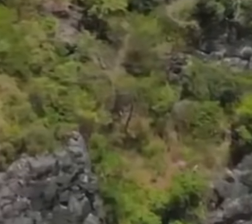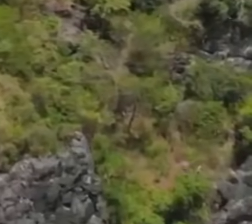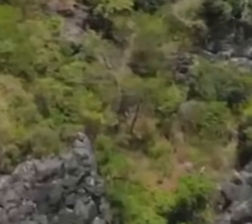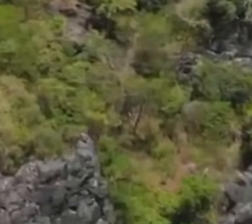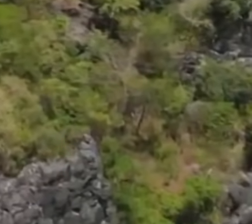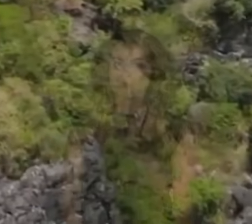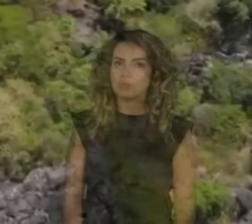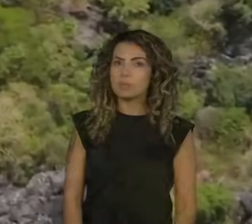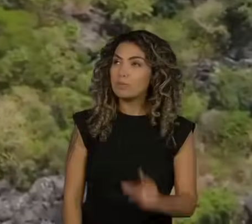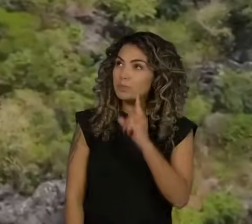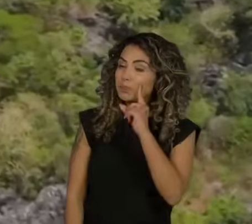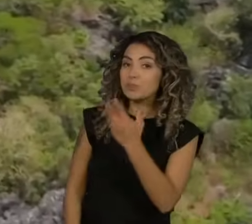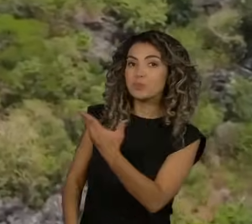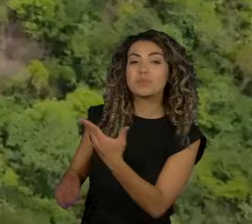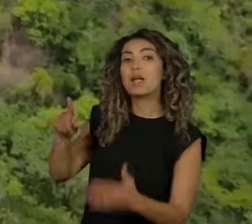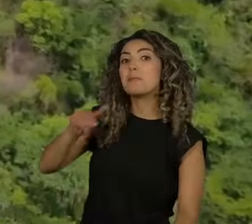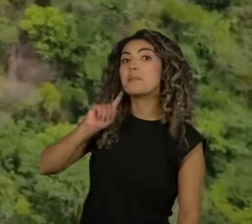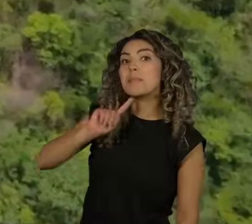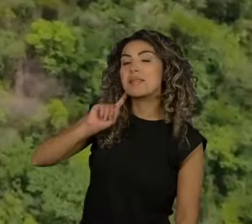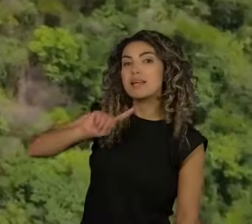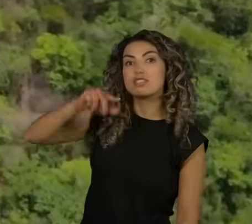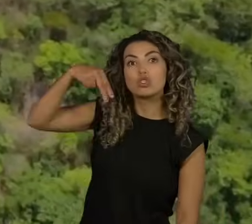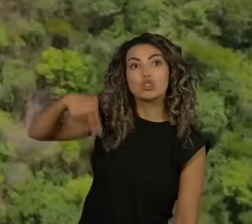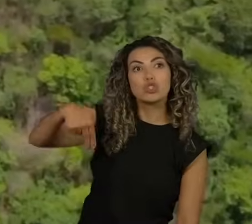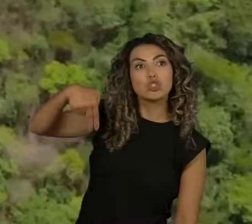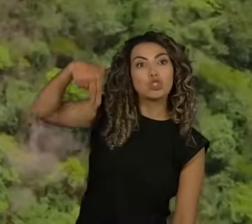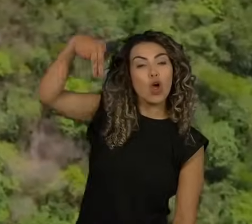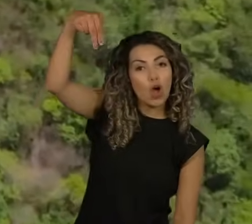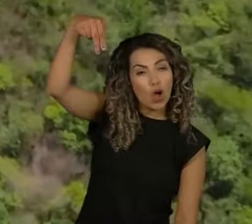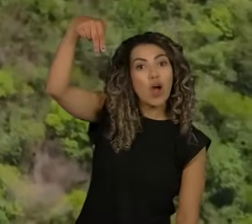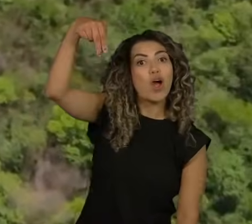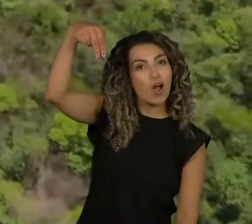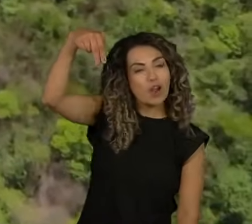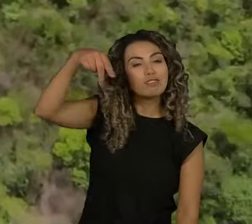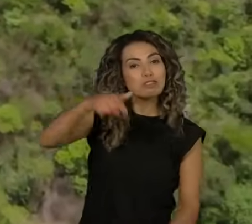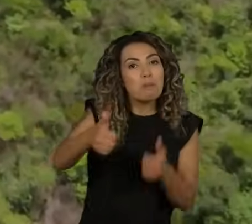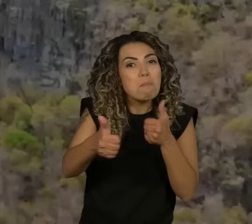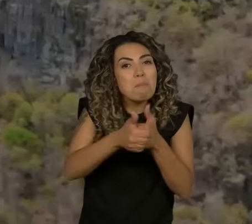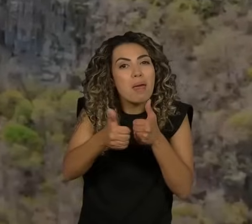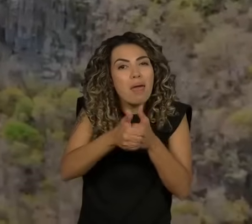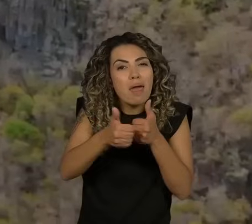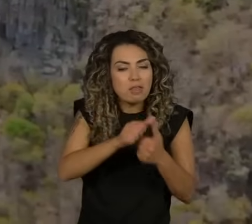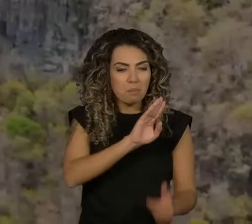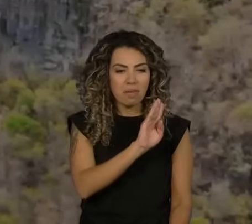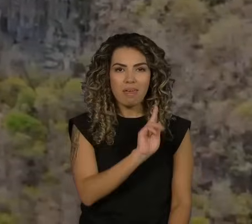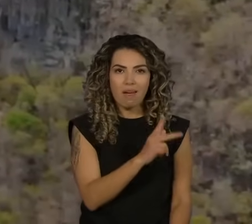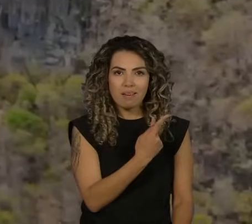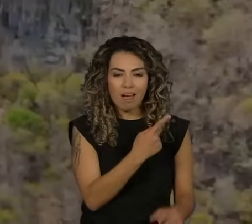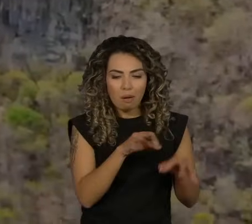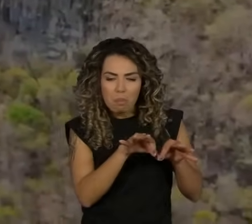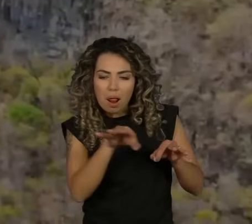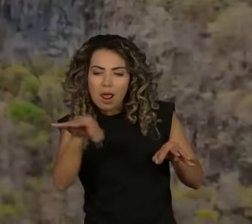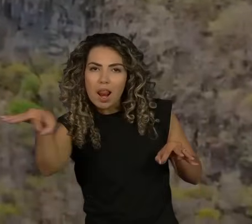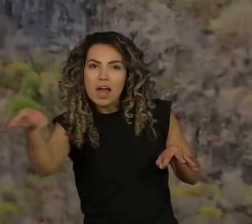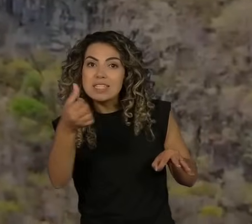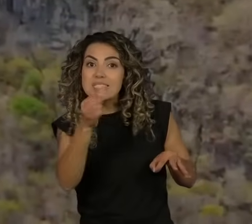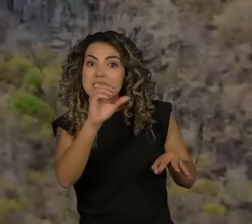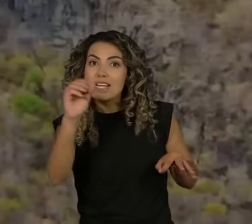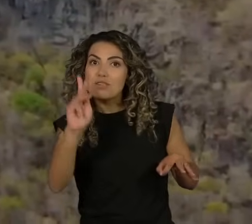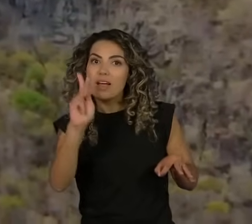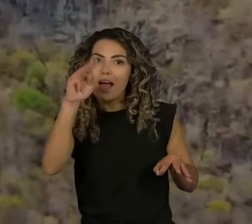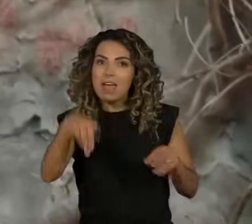Extremo norte de Minas Gerais, a 600 quilômetros de Belo Horizonte. O Parque Nacional Cavernas